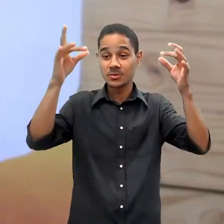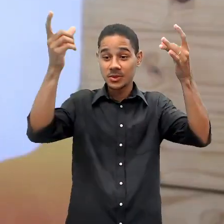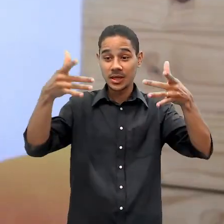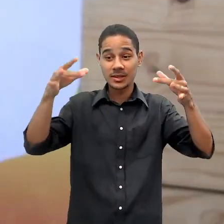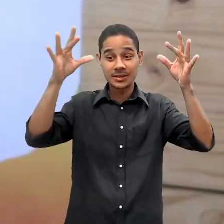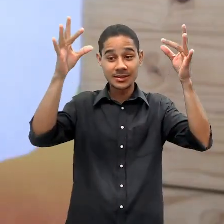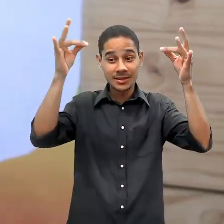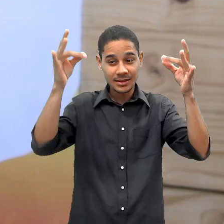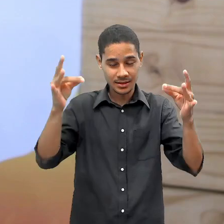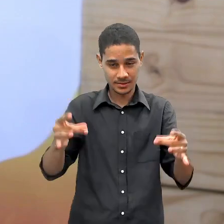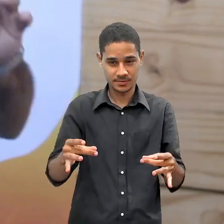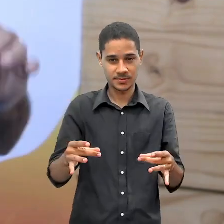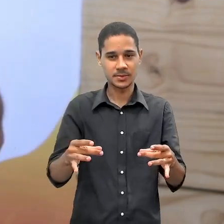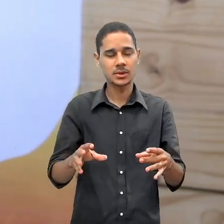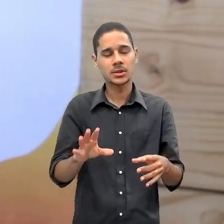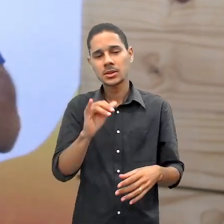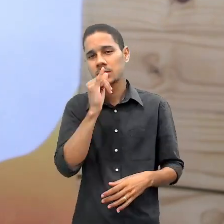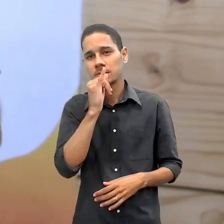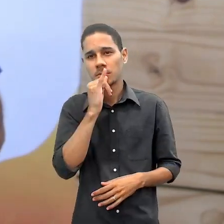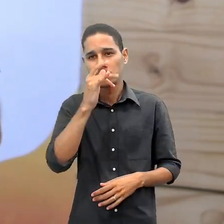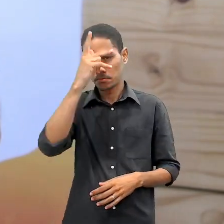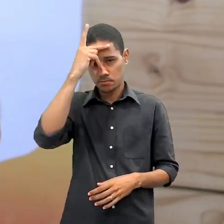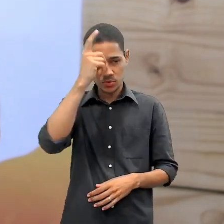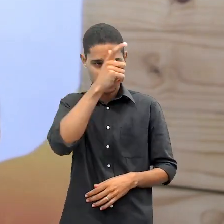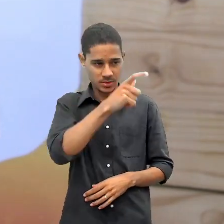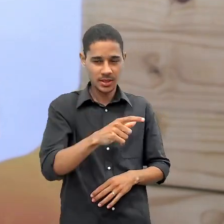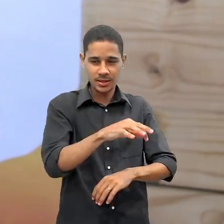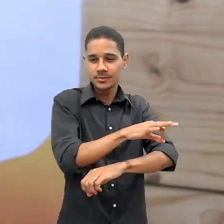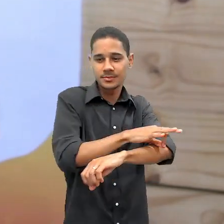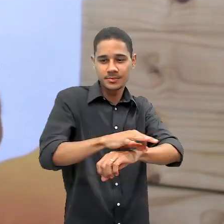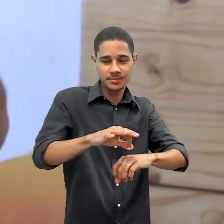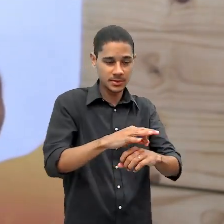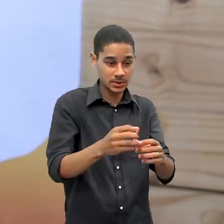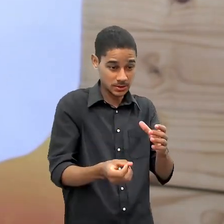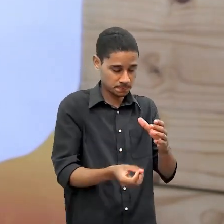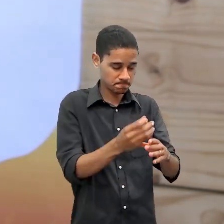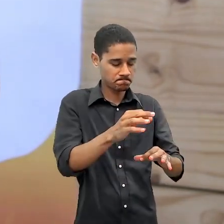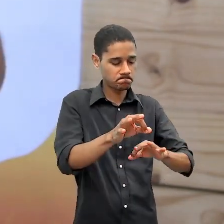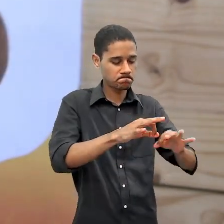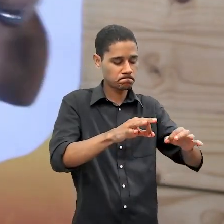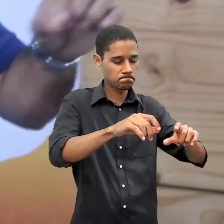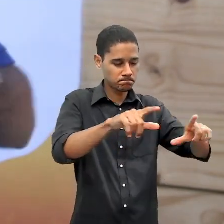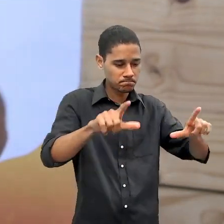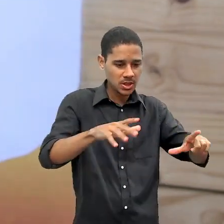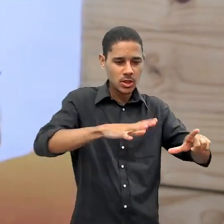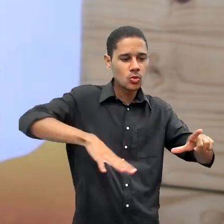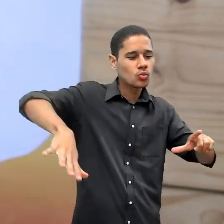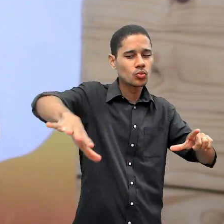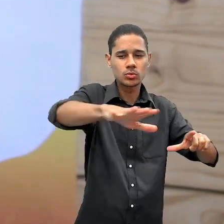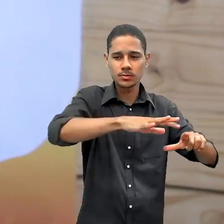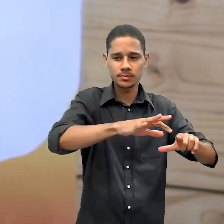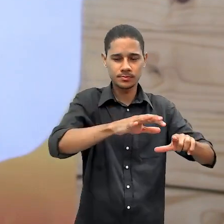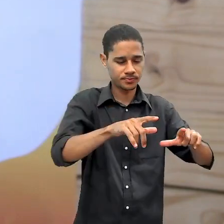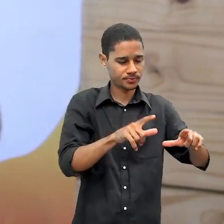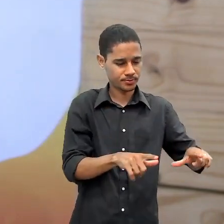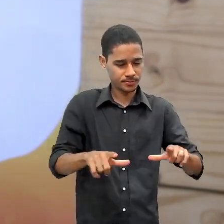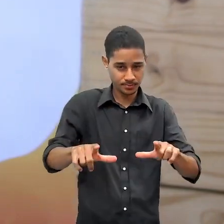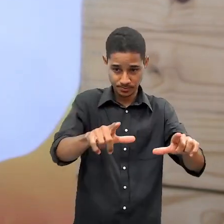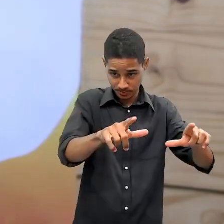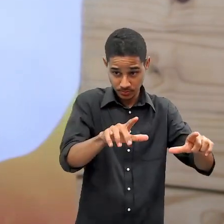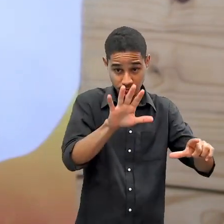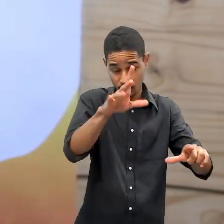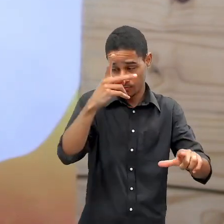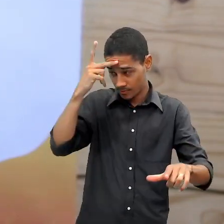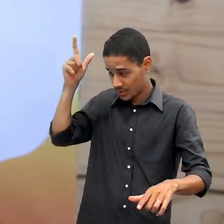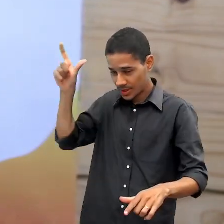importantes. Por quê? Porque se o arquiteto faz o trabalho do espaço de um modo geral, o designer de interiores